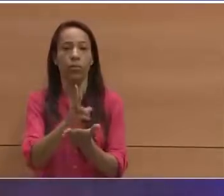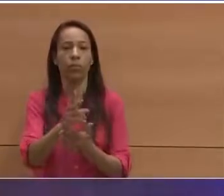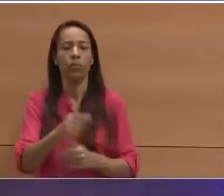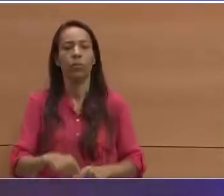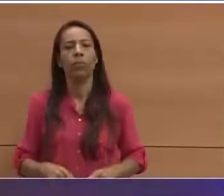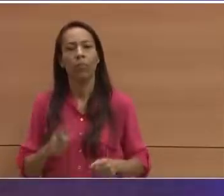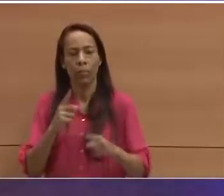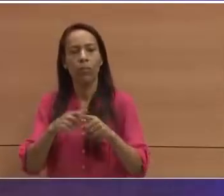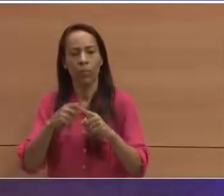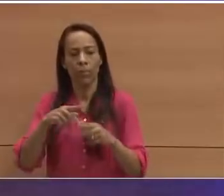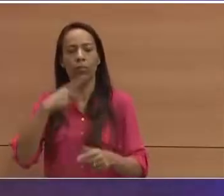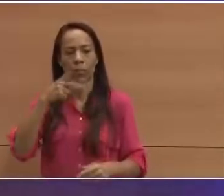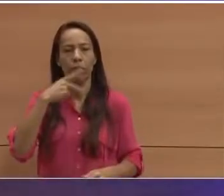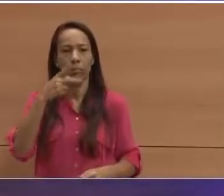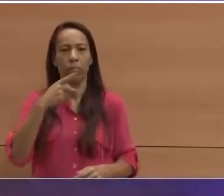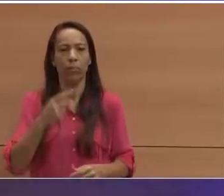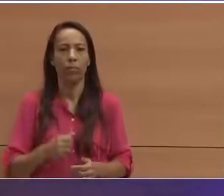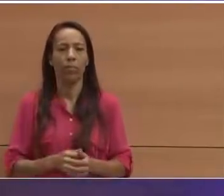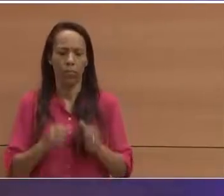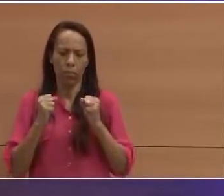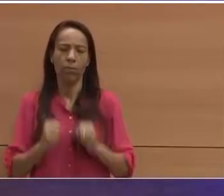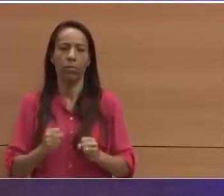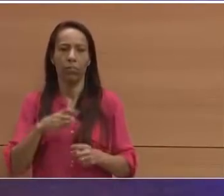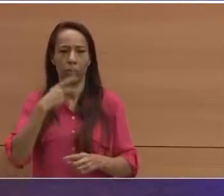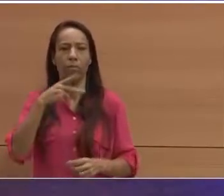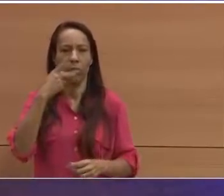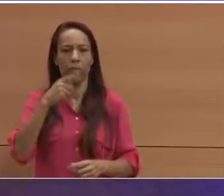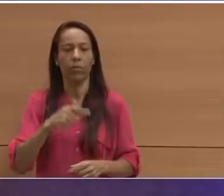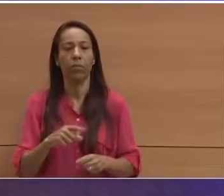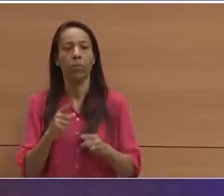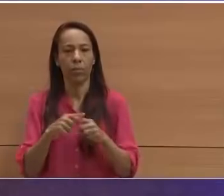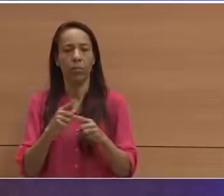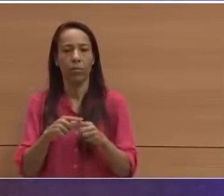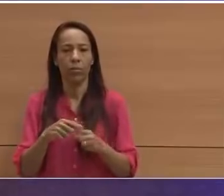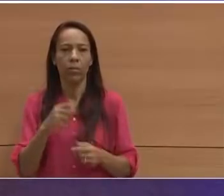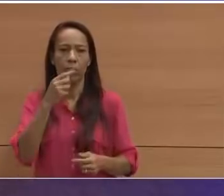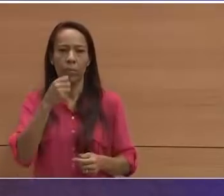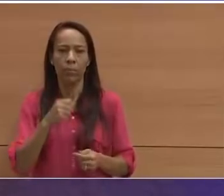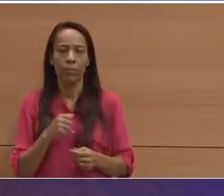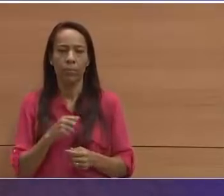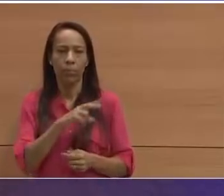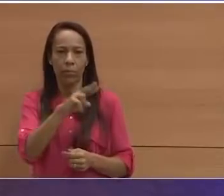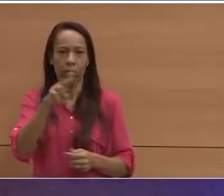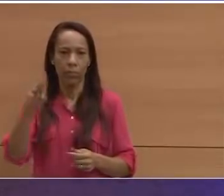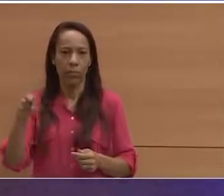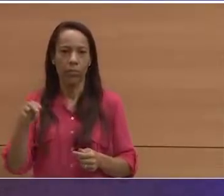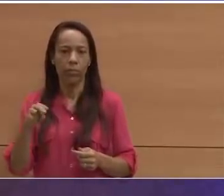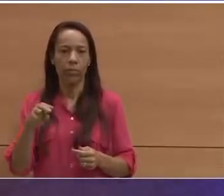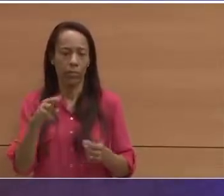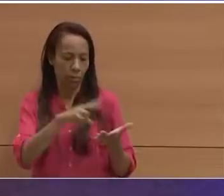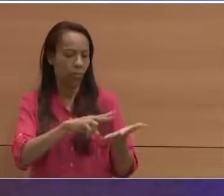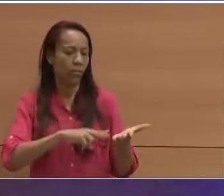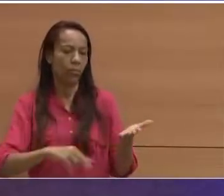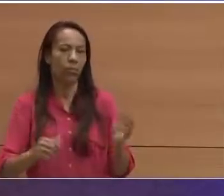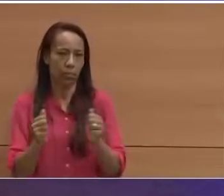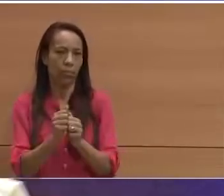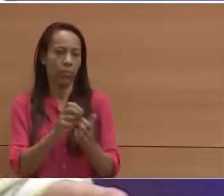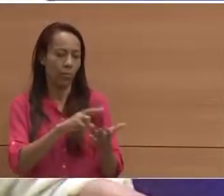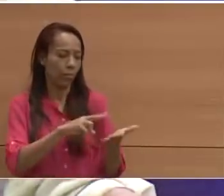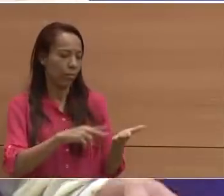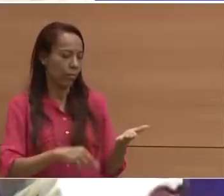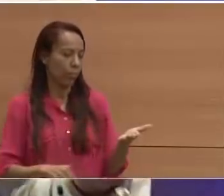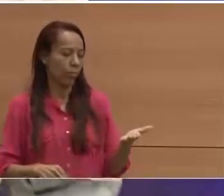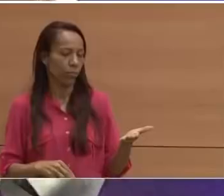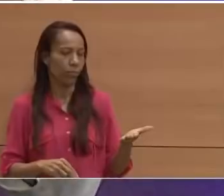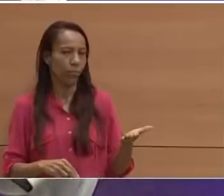Em João 21, vamos dar uma olhada? João 21. Vocês conhecem bem essa história. O Mondong já repetiu várias